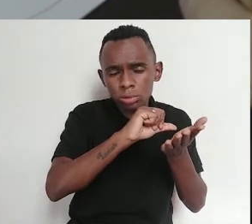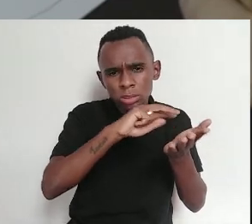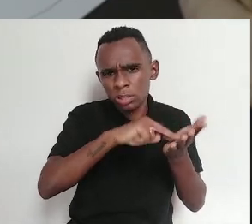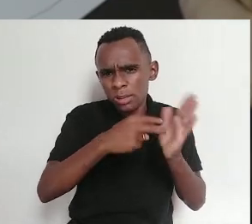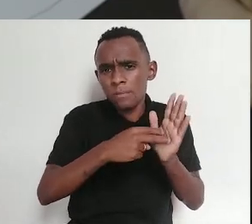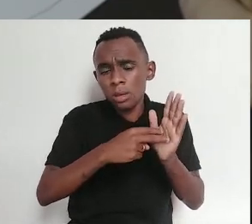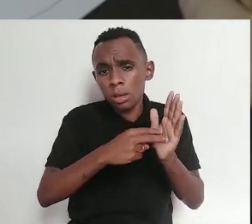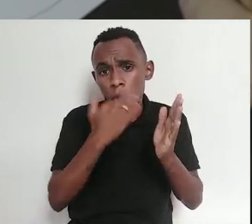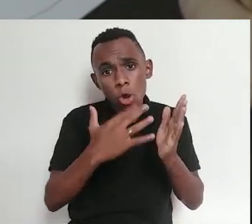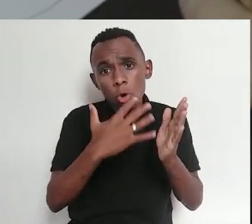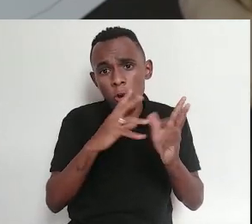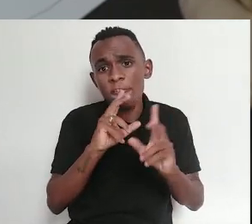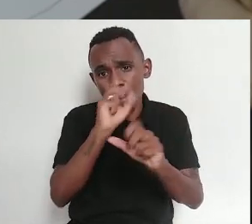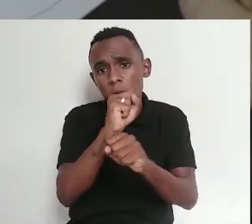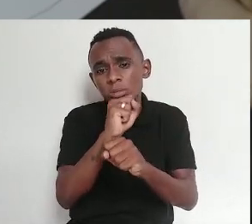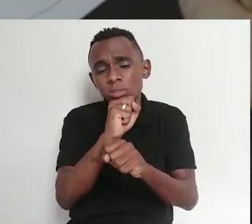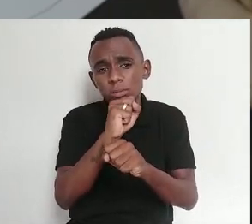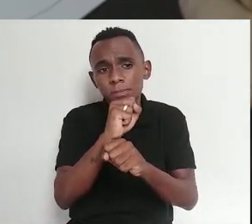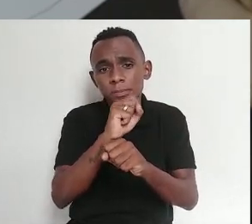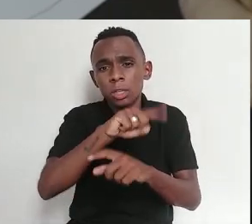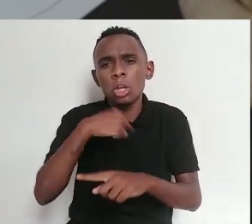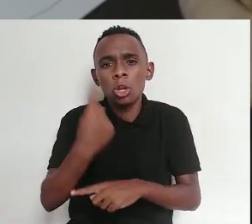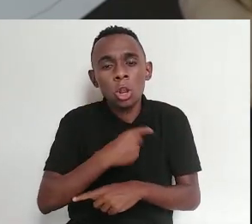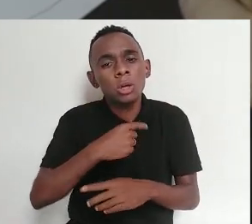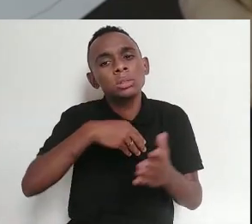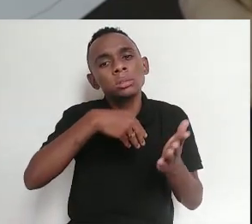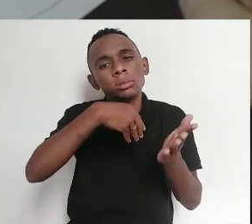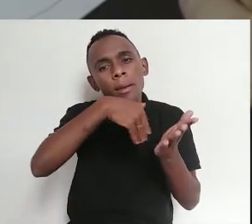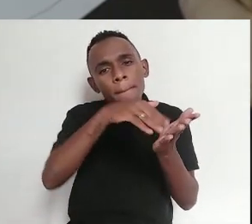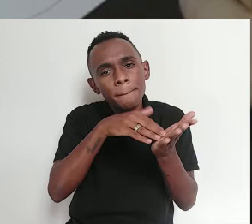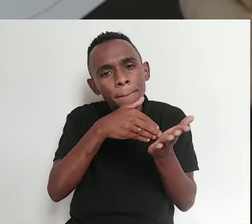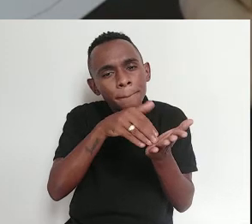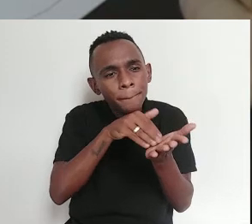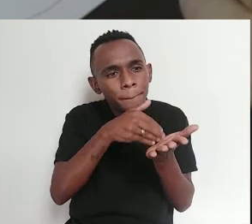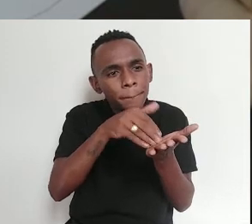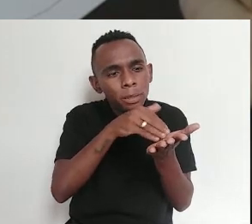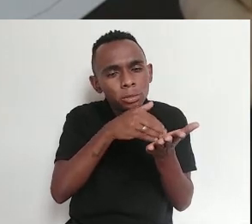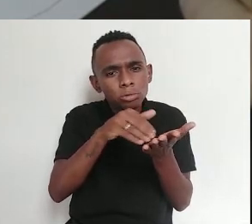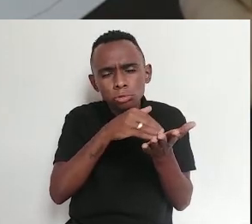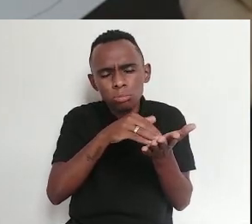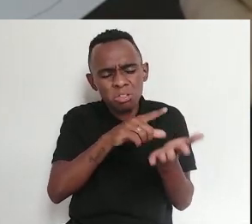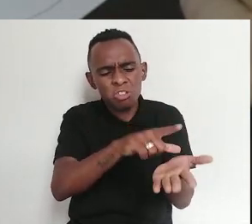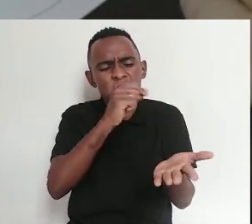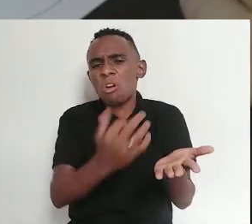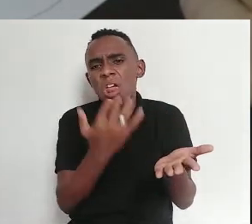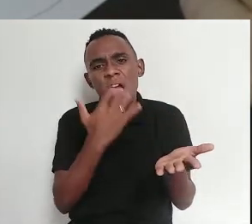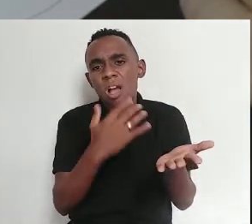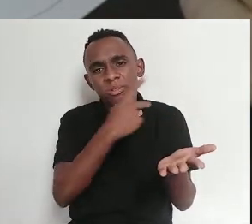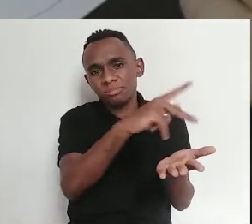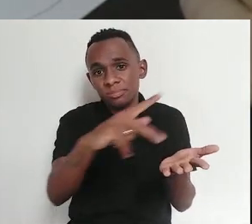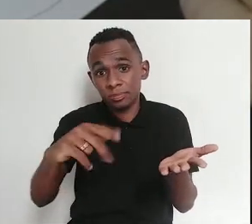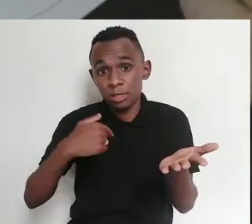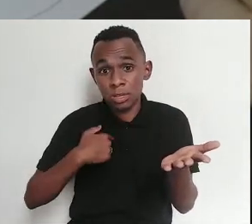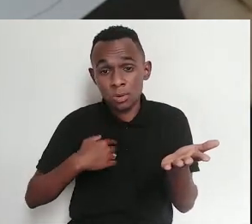vibrantes. E aí a gente vai pintar nossa mandala de acordo com o nosso gosto. Eu